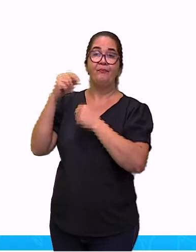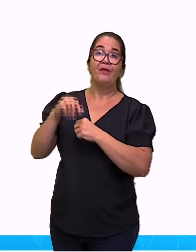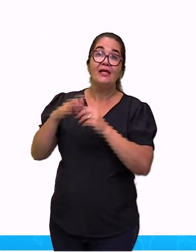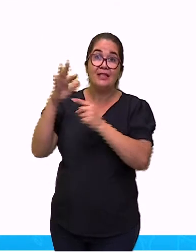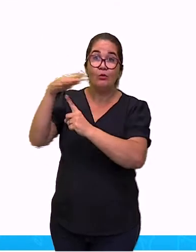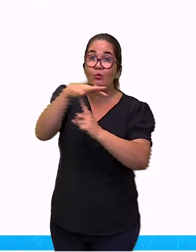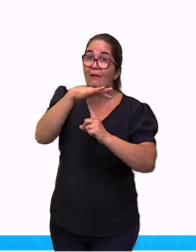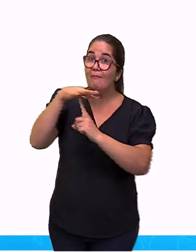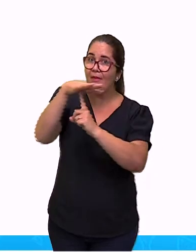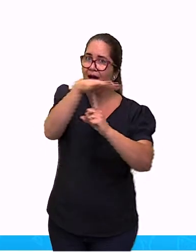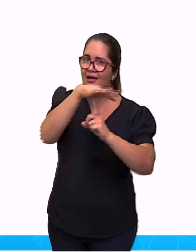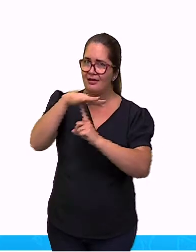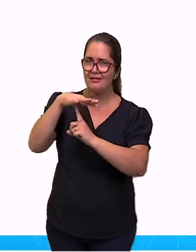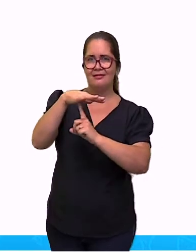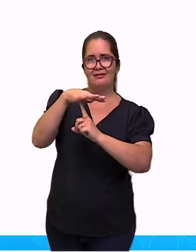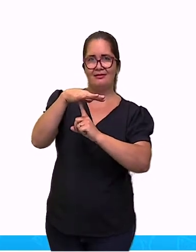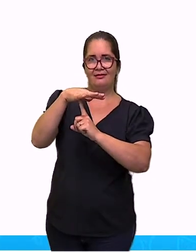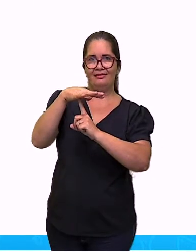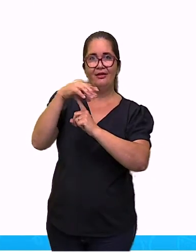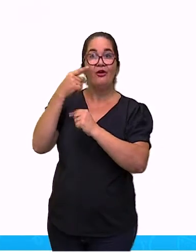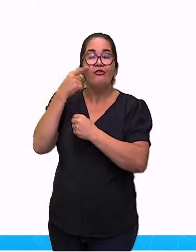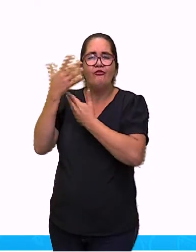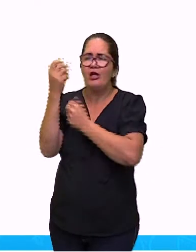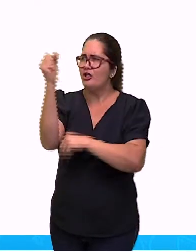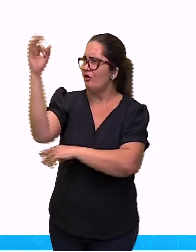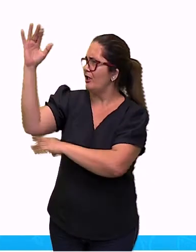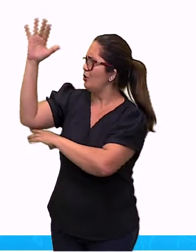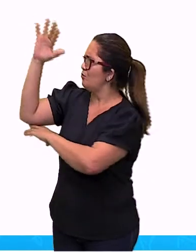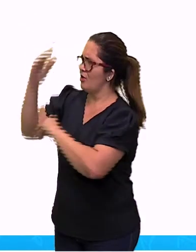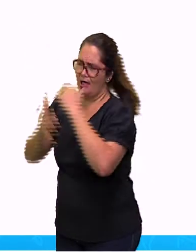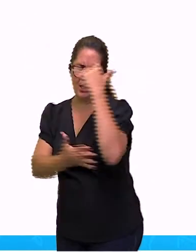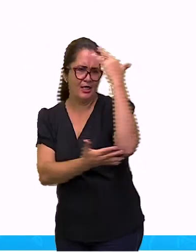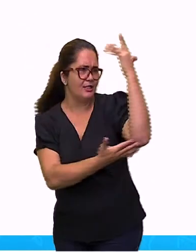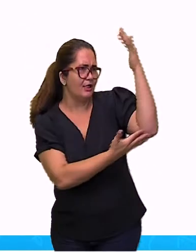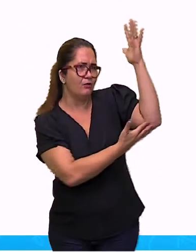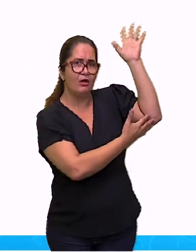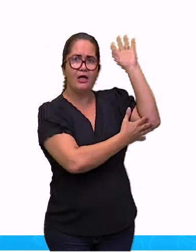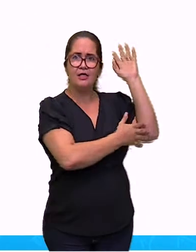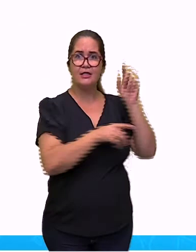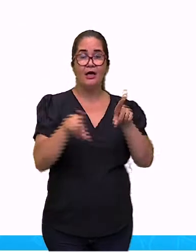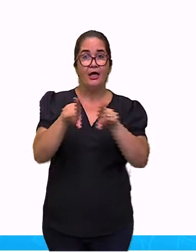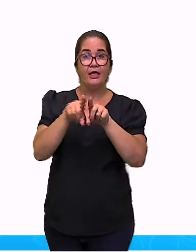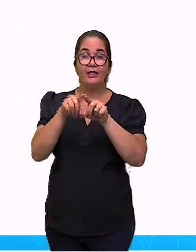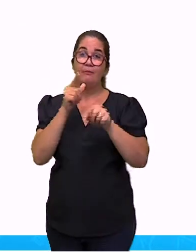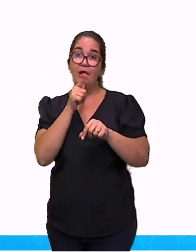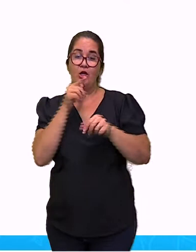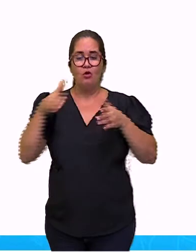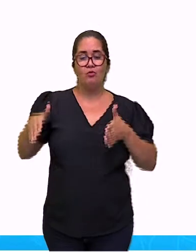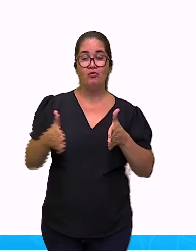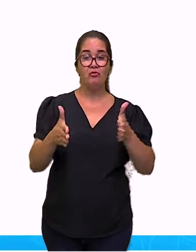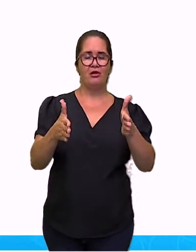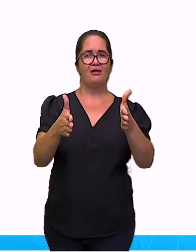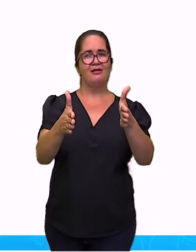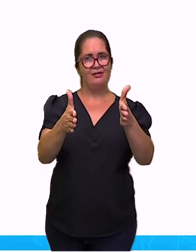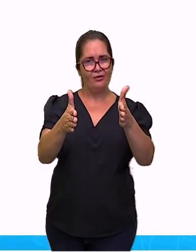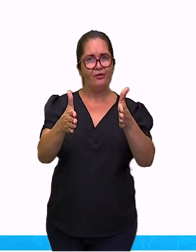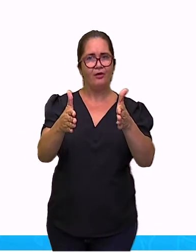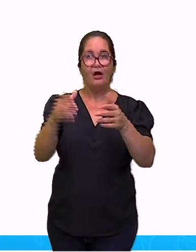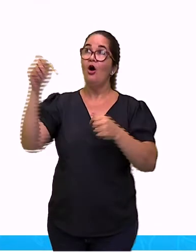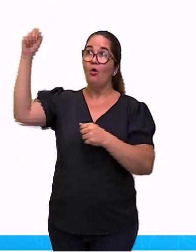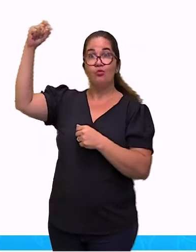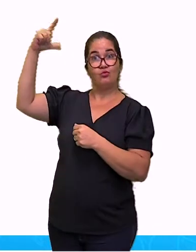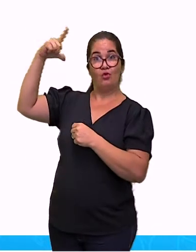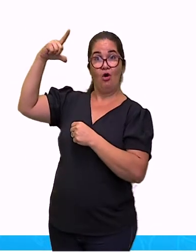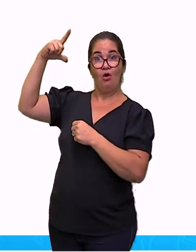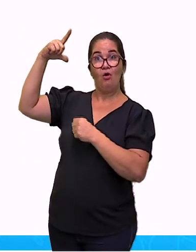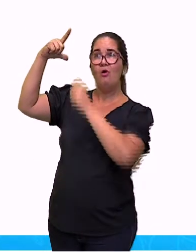um parque com um grande rio, pessoas sentadas, o sol está quente. Nós conseguimos ver que